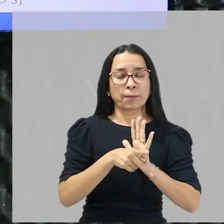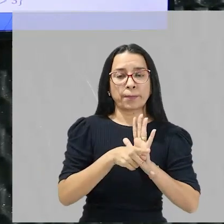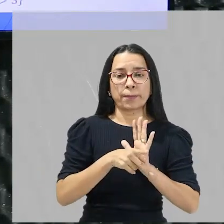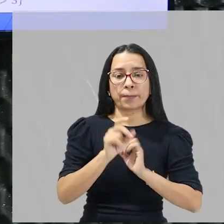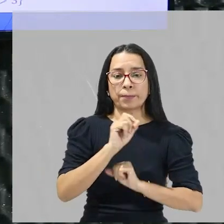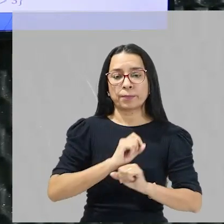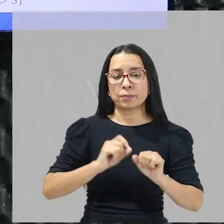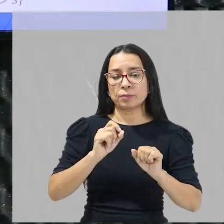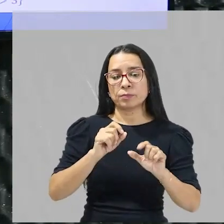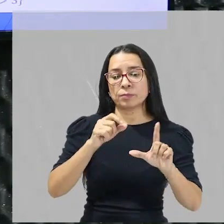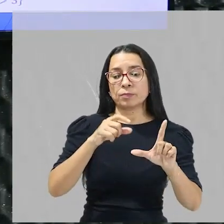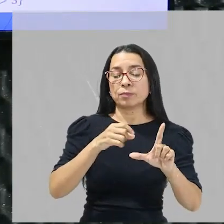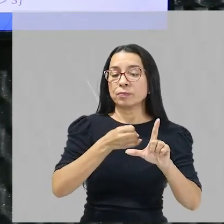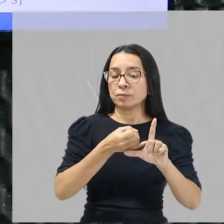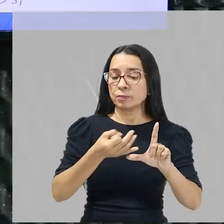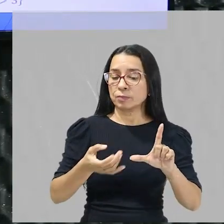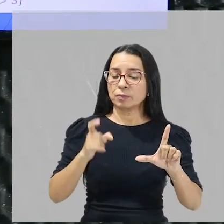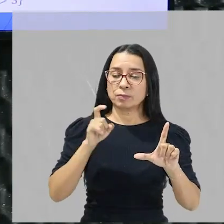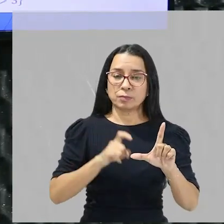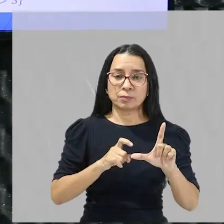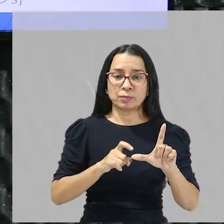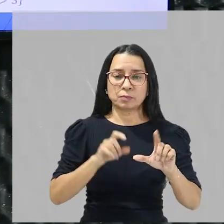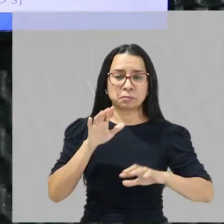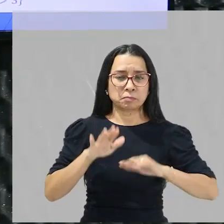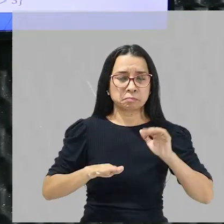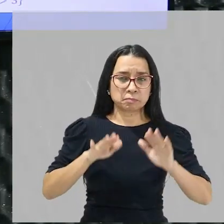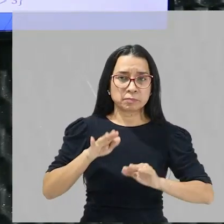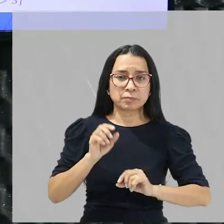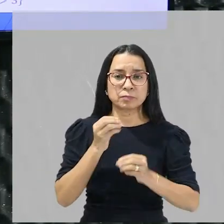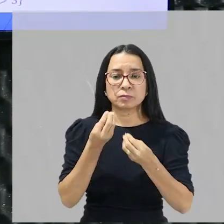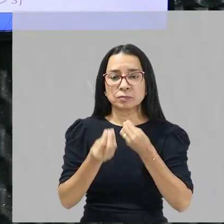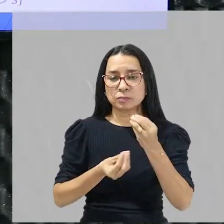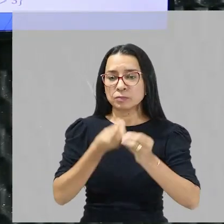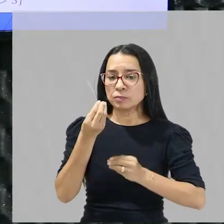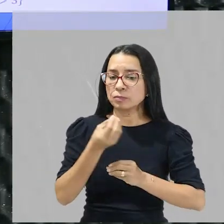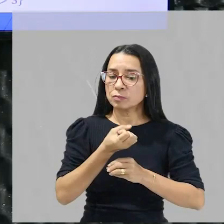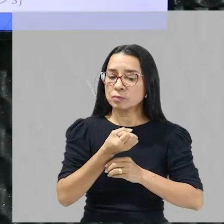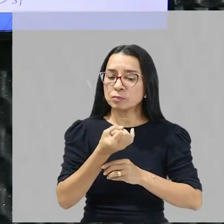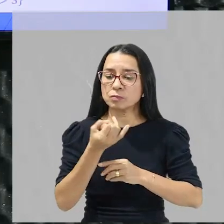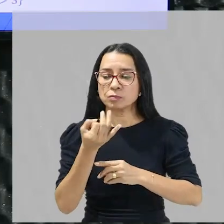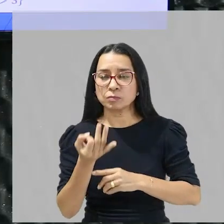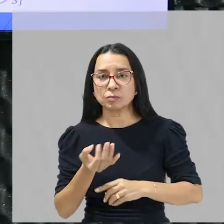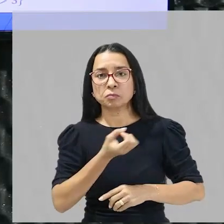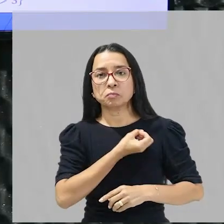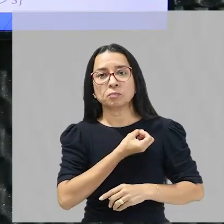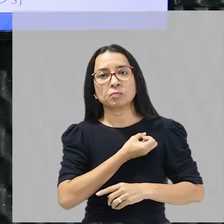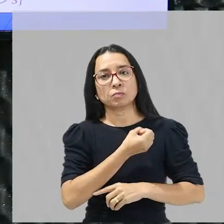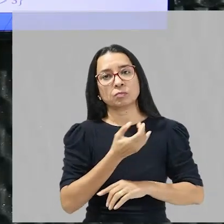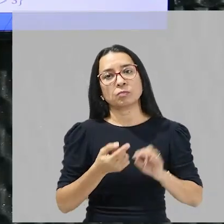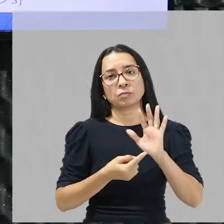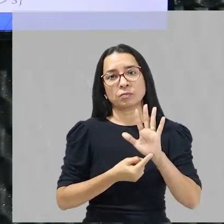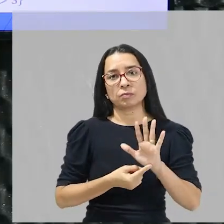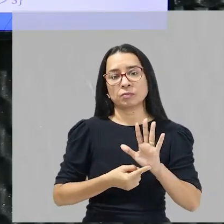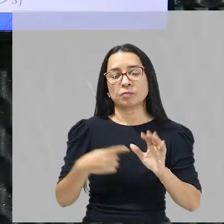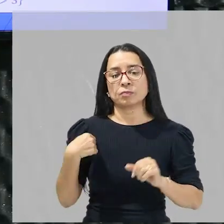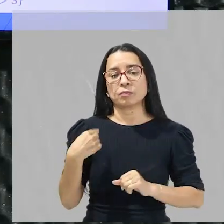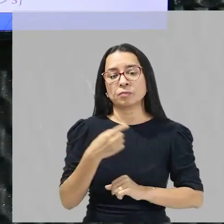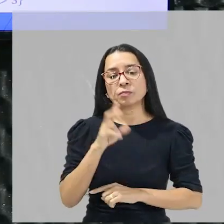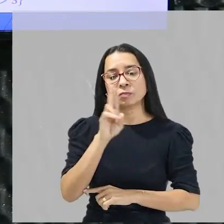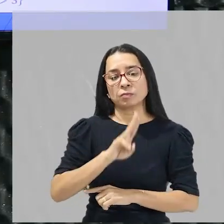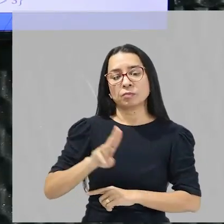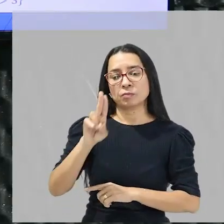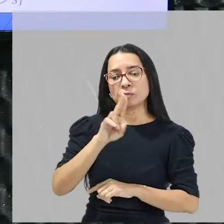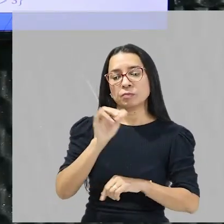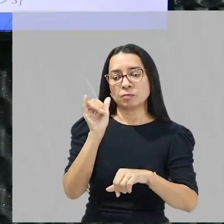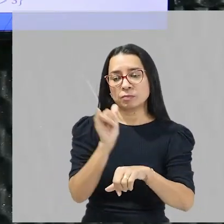exclusivas do logaritmo. Não. A depender, né, de como esses dados são apresentados para a gente, nós vamos, né, usando as estratégias de